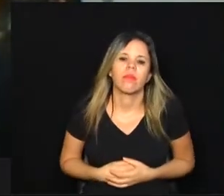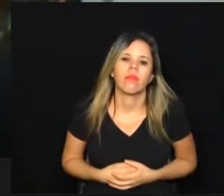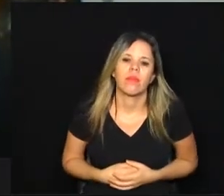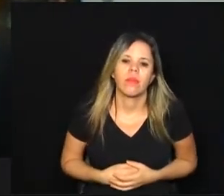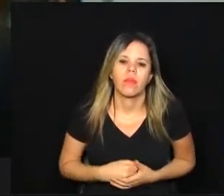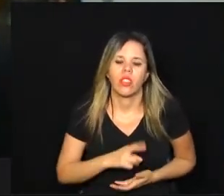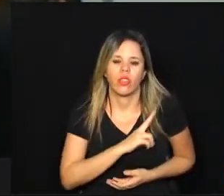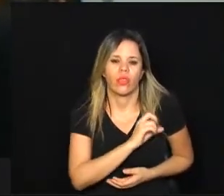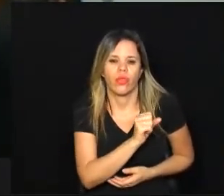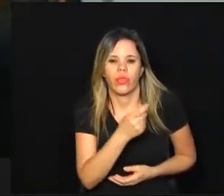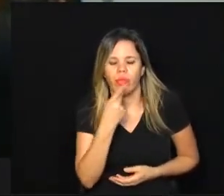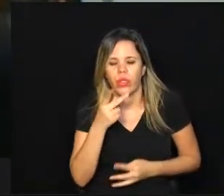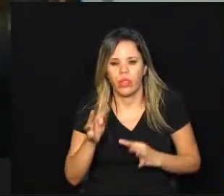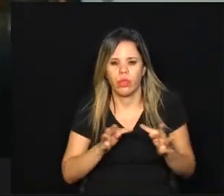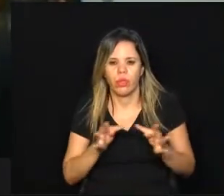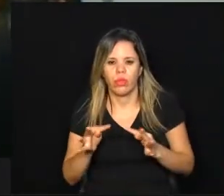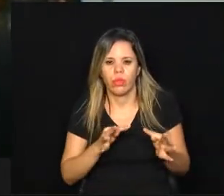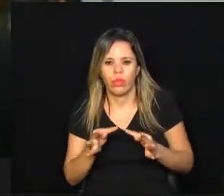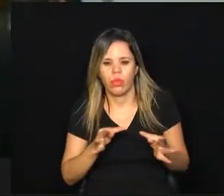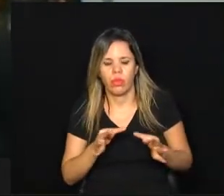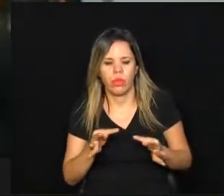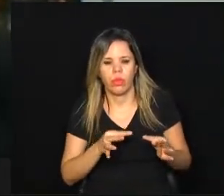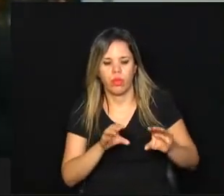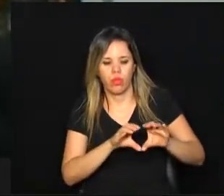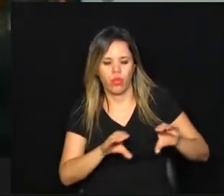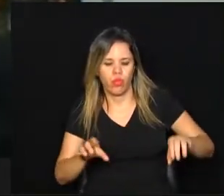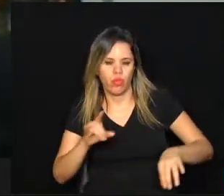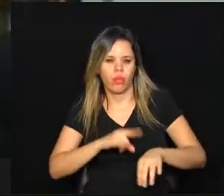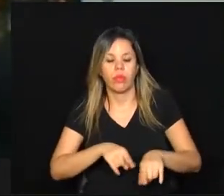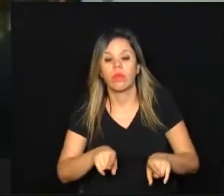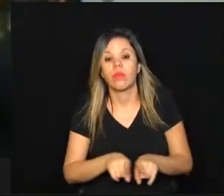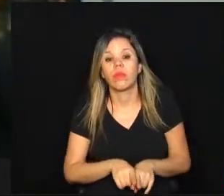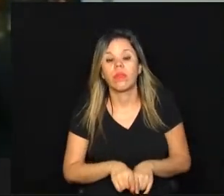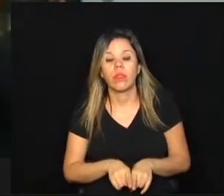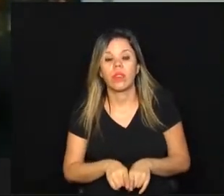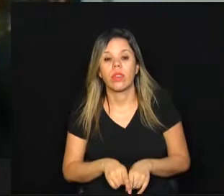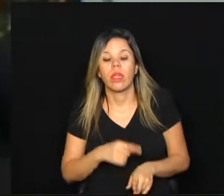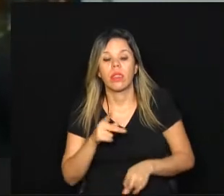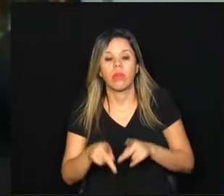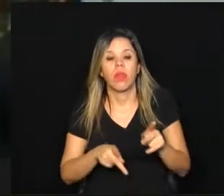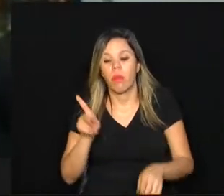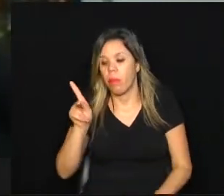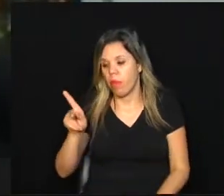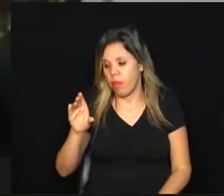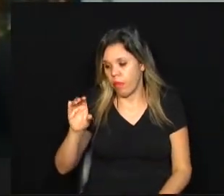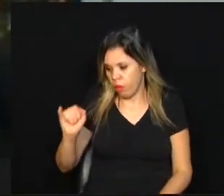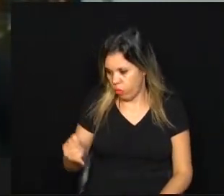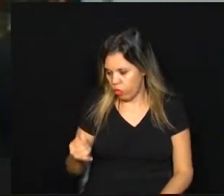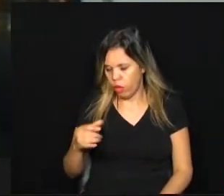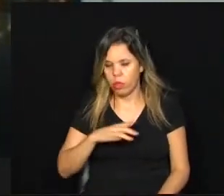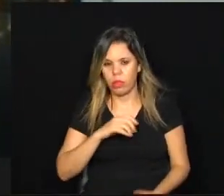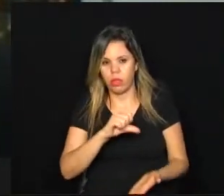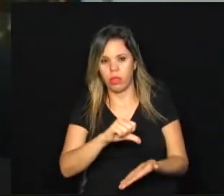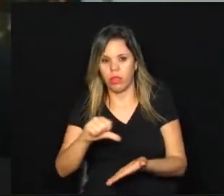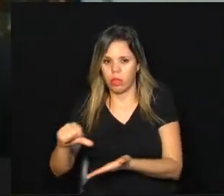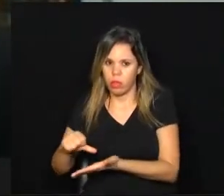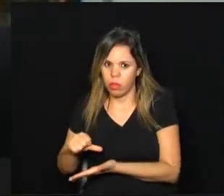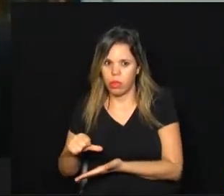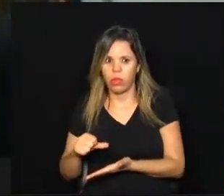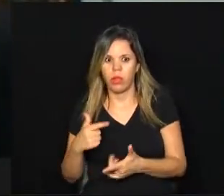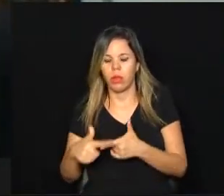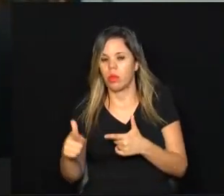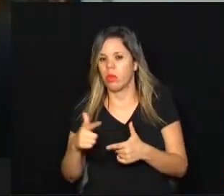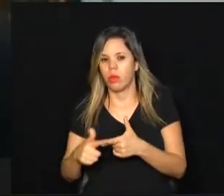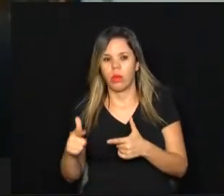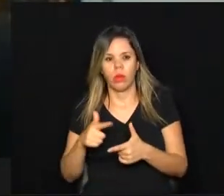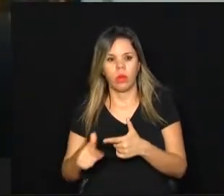no início, o tratamento de esgotos. Sim. A bacia PCJ, poucas pessoas sabem, mas aqui é a região de estresse hídrico crônico. Aqui é